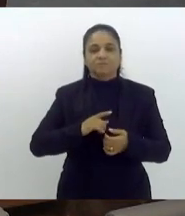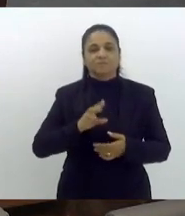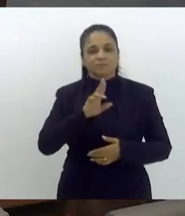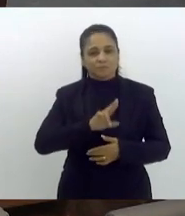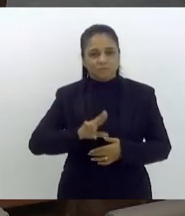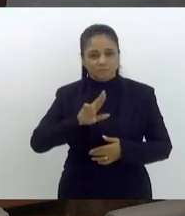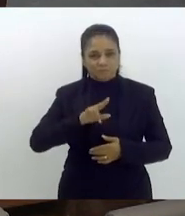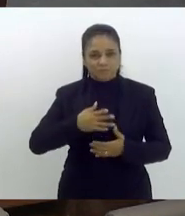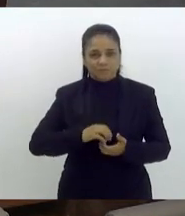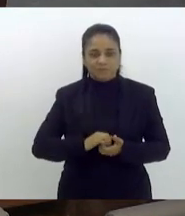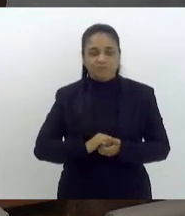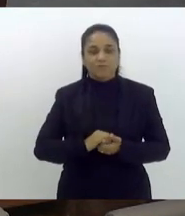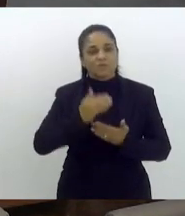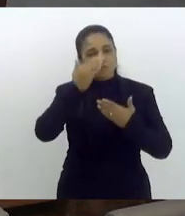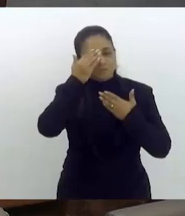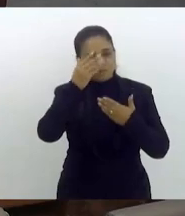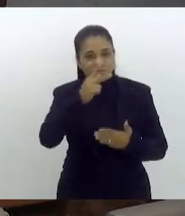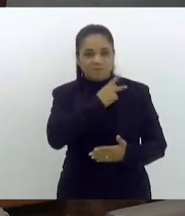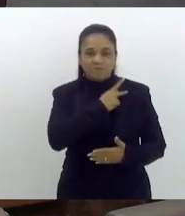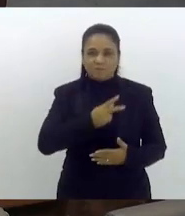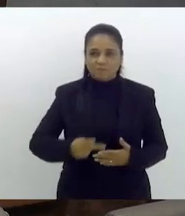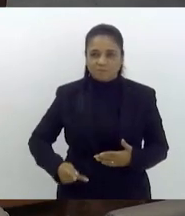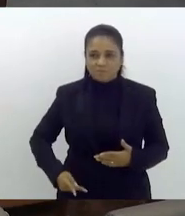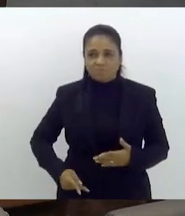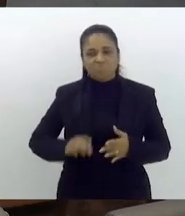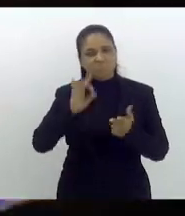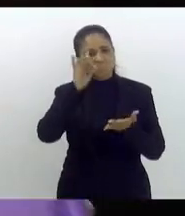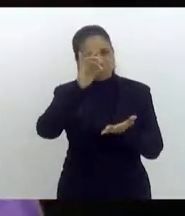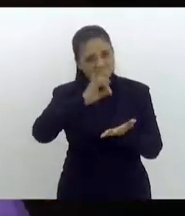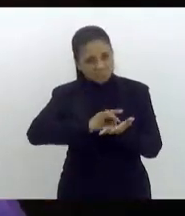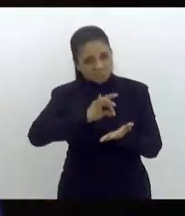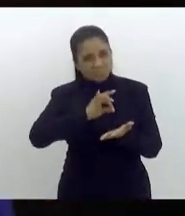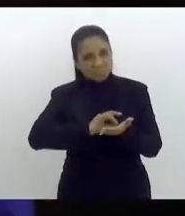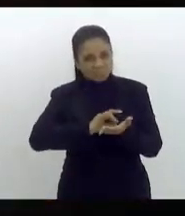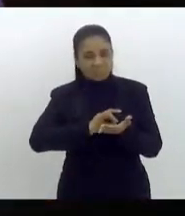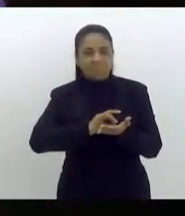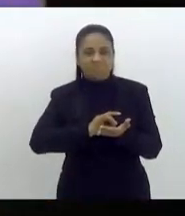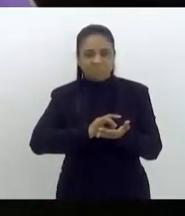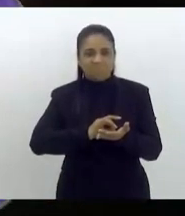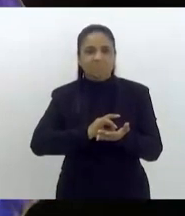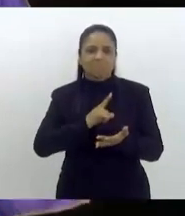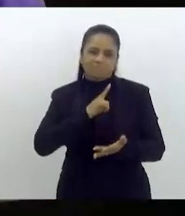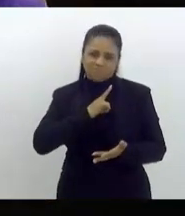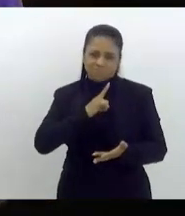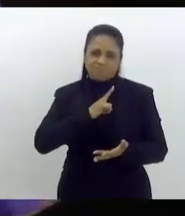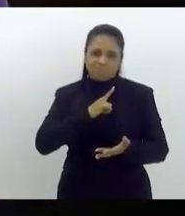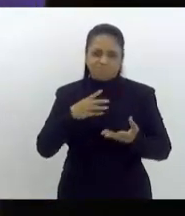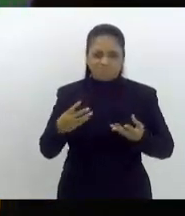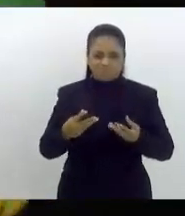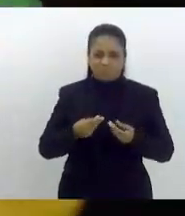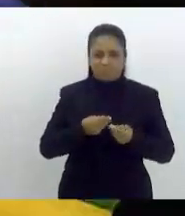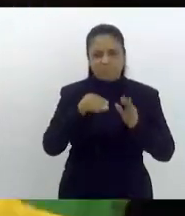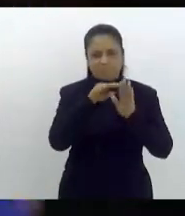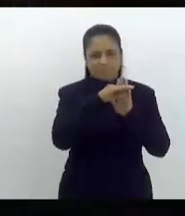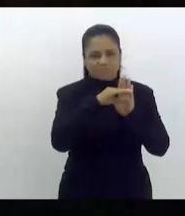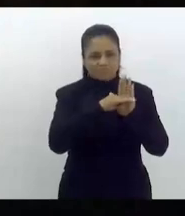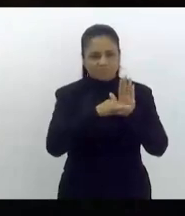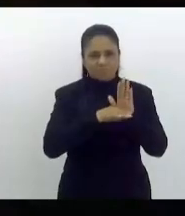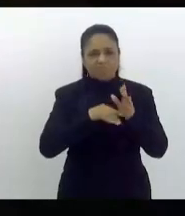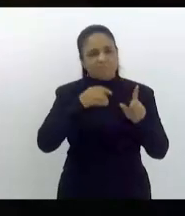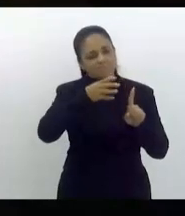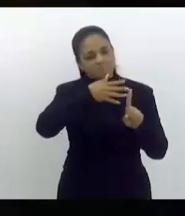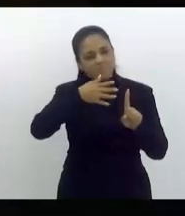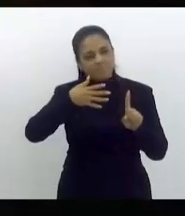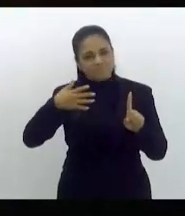muito obrigada senhora Presidente tenho certeza que você excelência é sensível a pauta da população